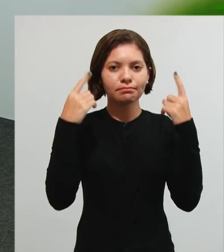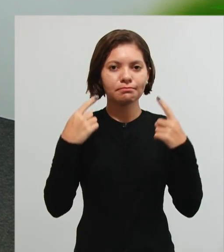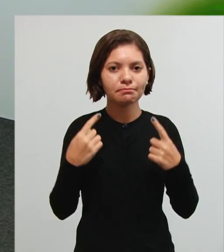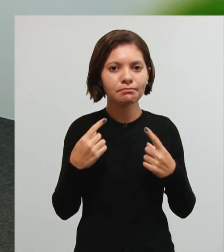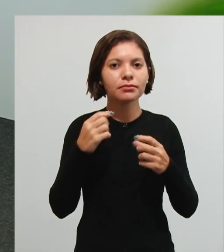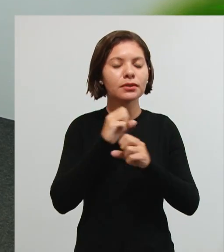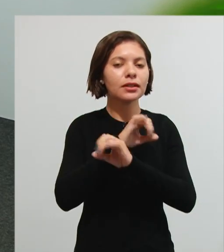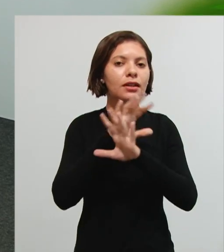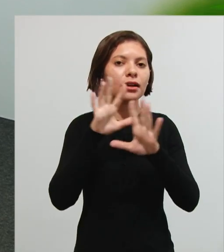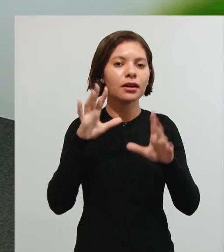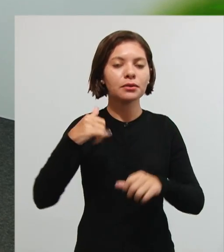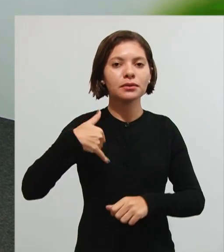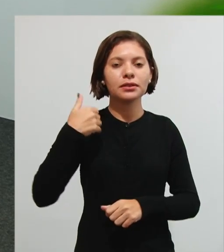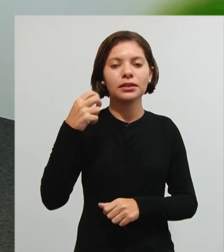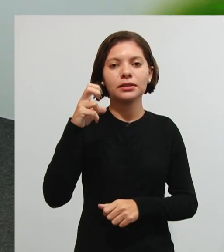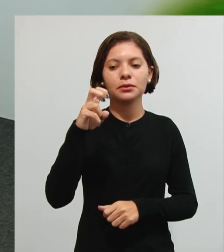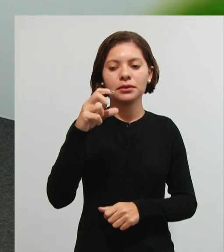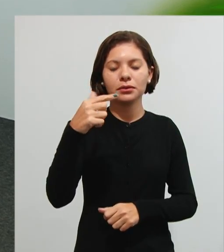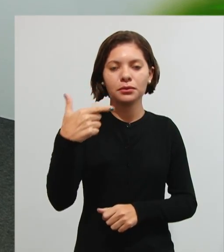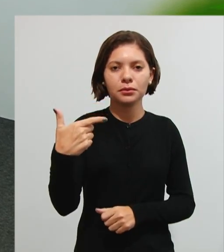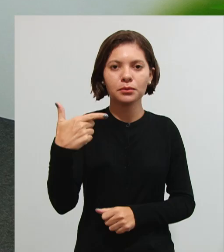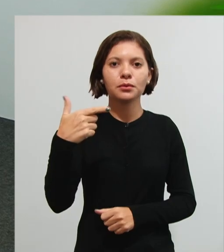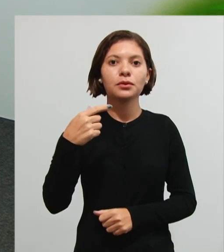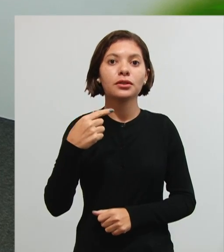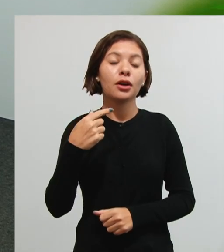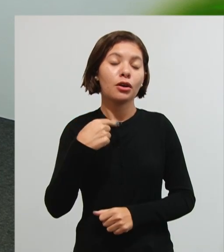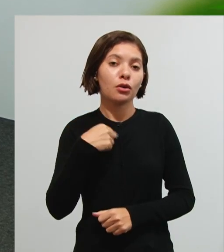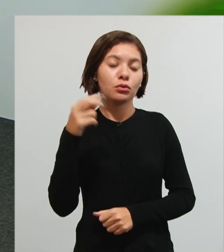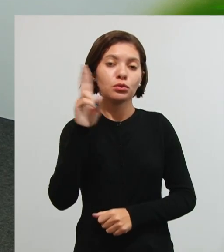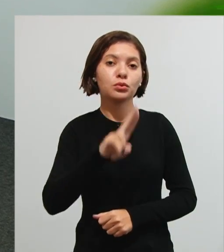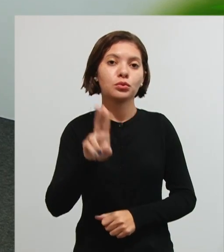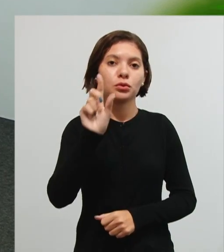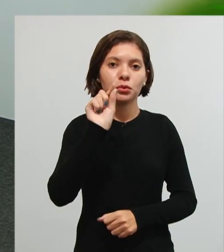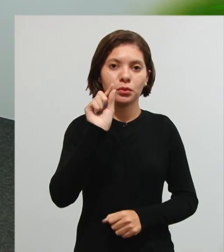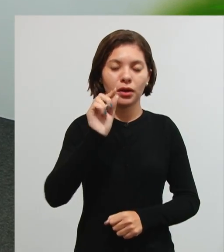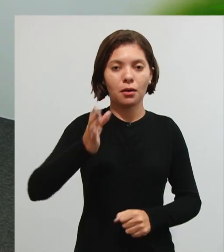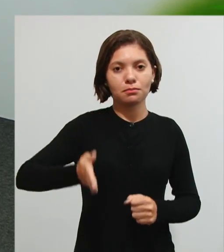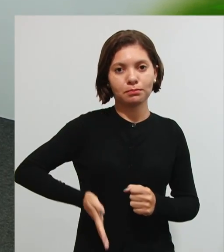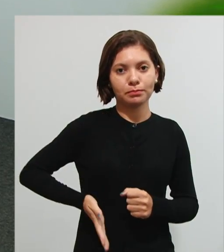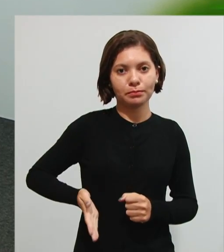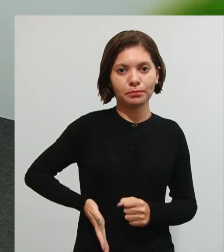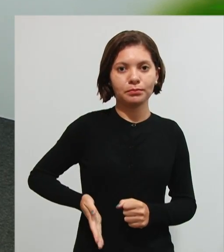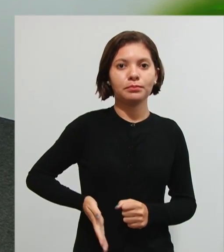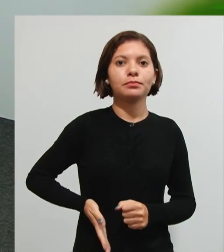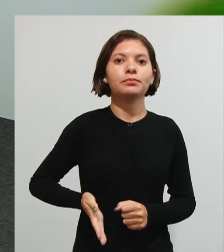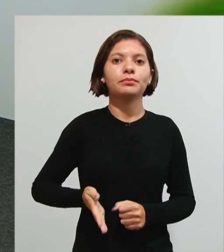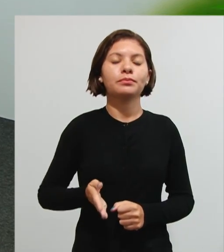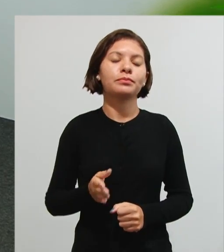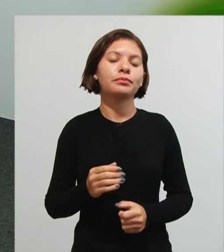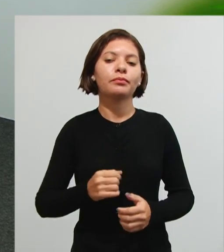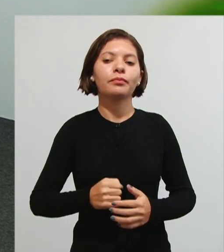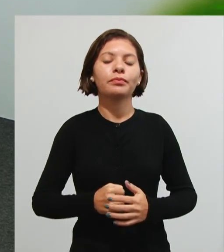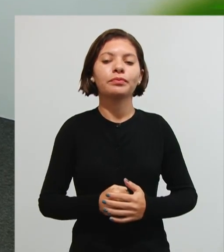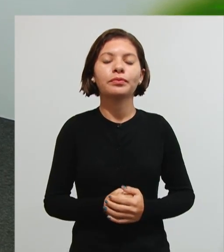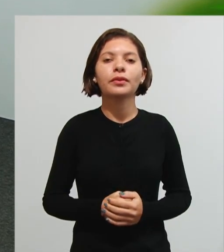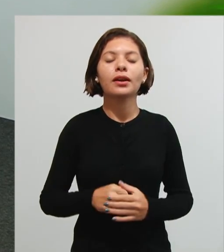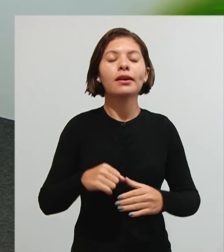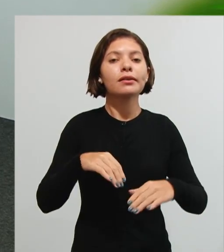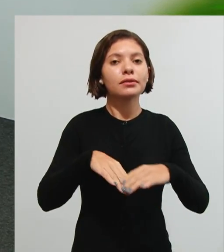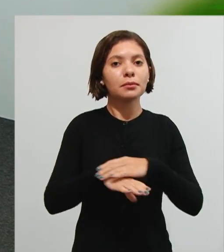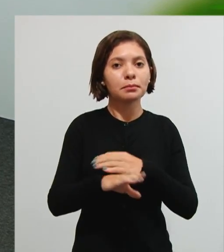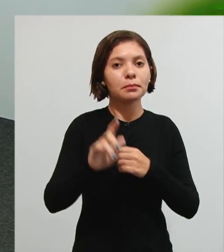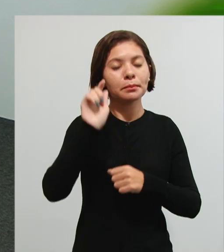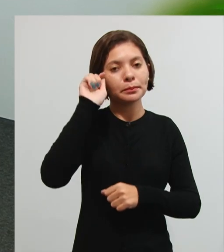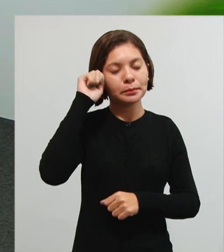tenho 52 anos, estou vestindo uma calça jeans, sandálias preto com branco e